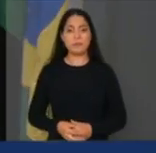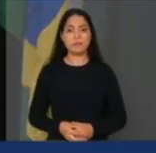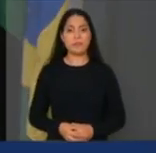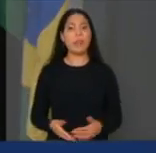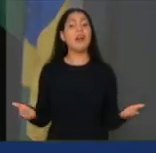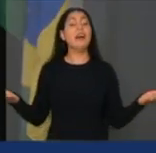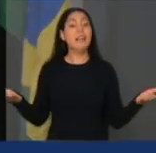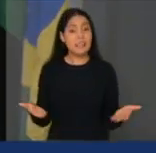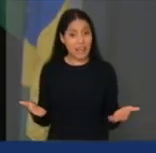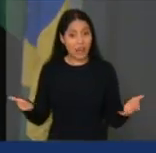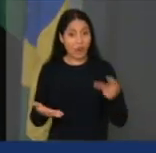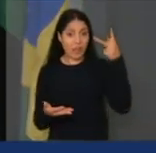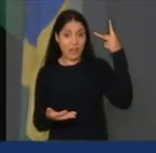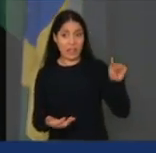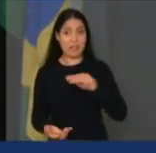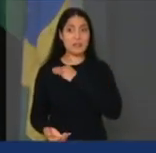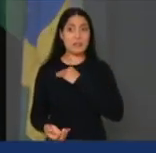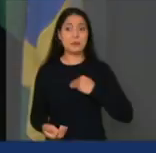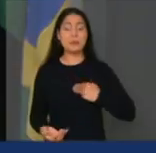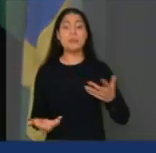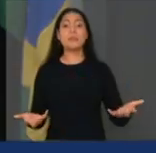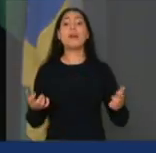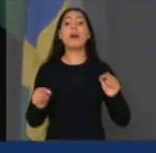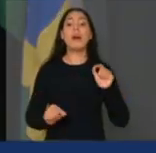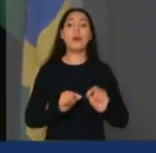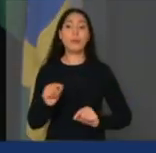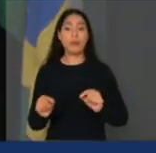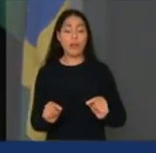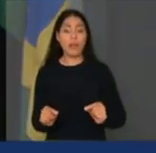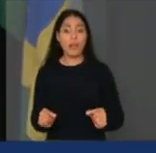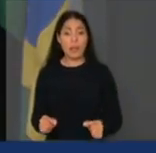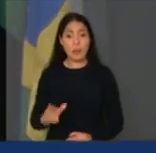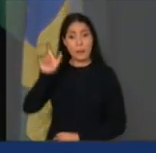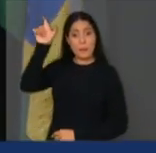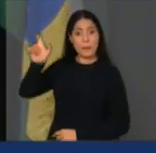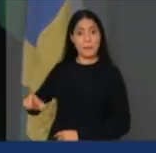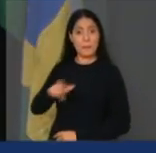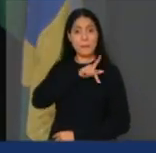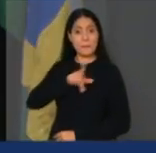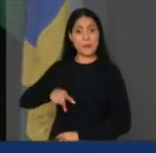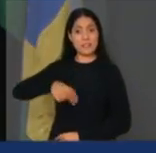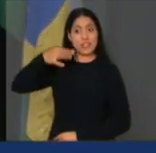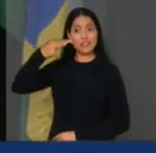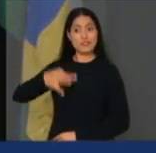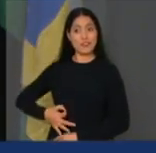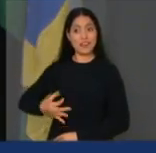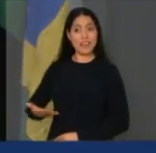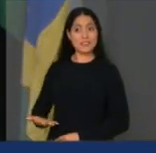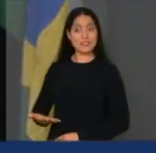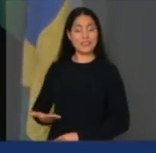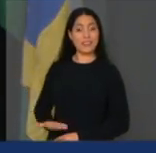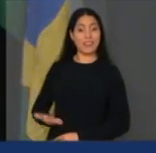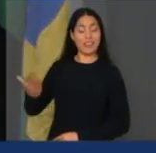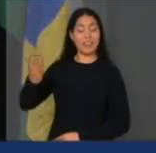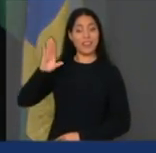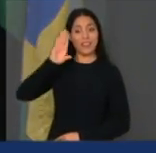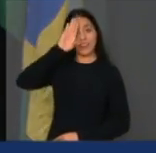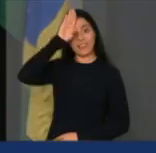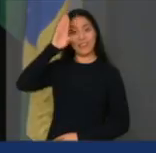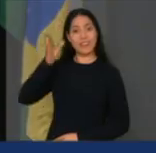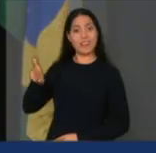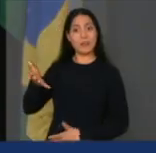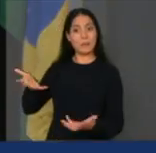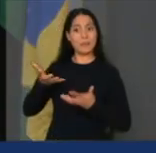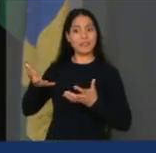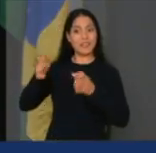a e agora que ele tornar inelegível um presidente honesto por querer transformar o nosso